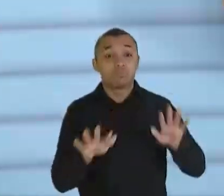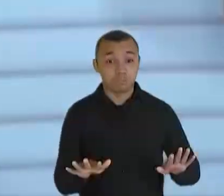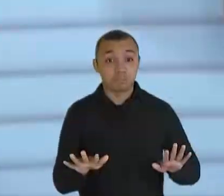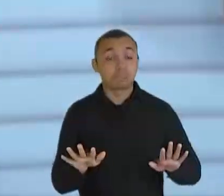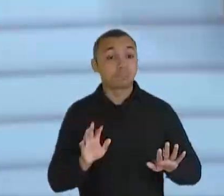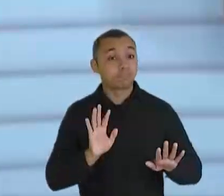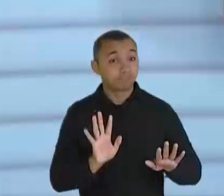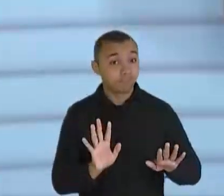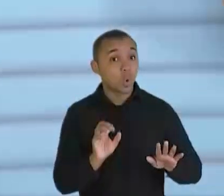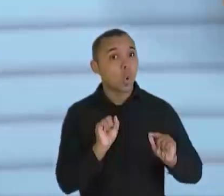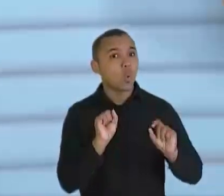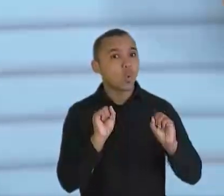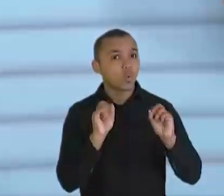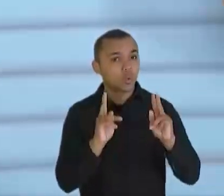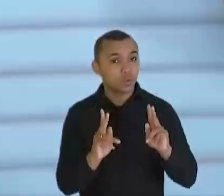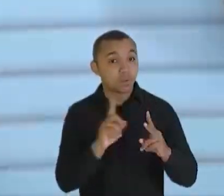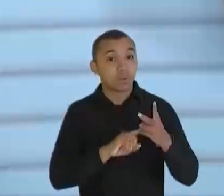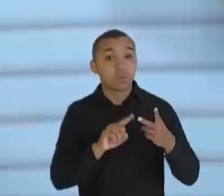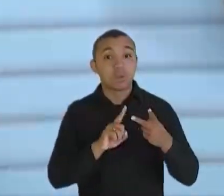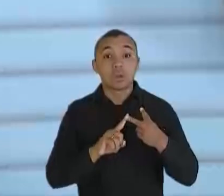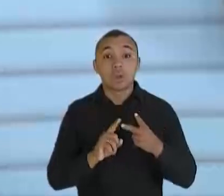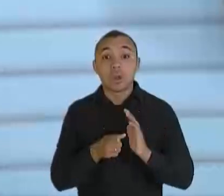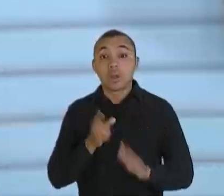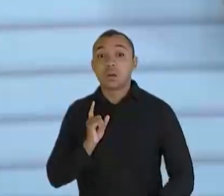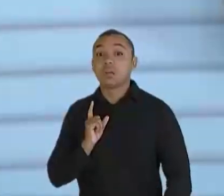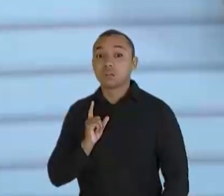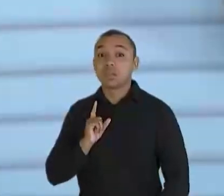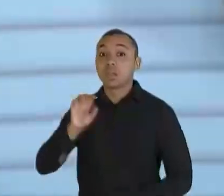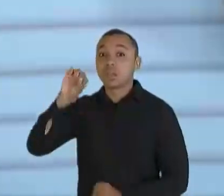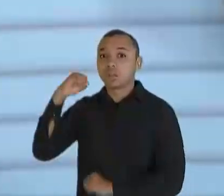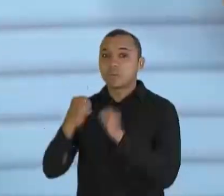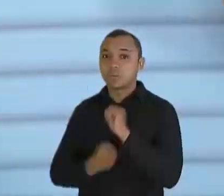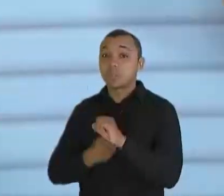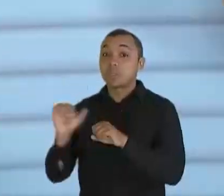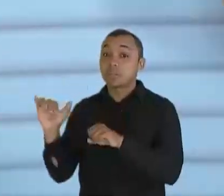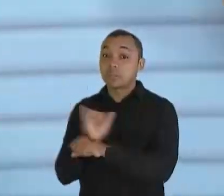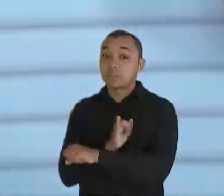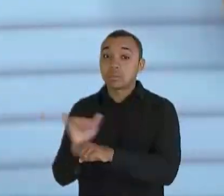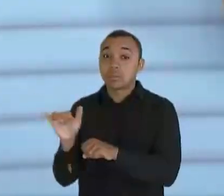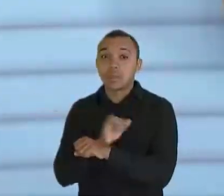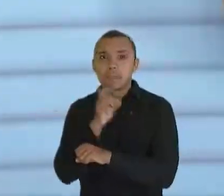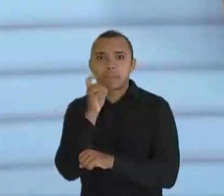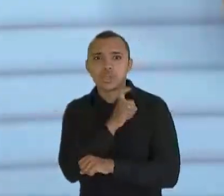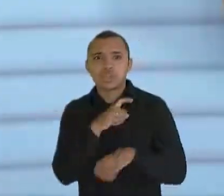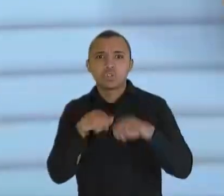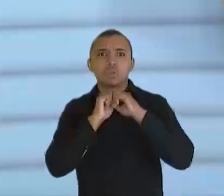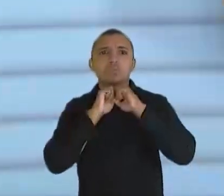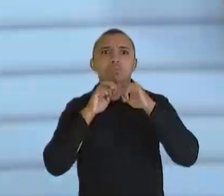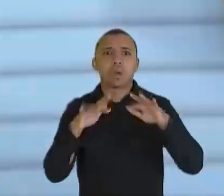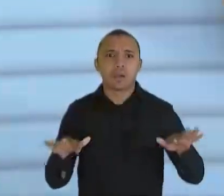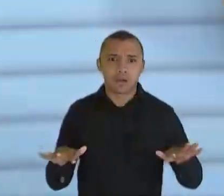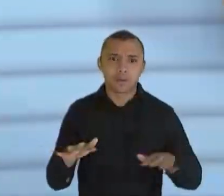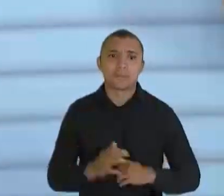uma fábrica, portanto, é um caráter industrial de produção de mentira. para